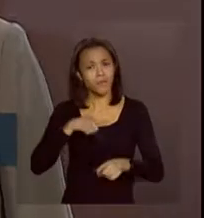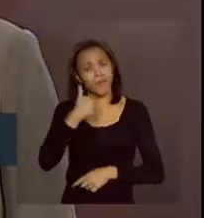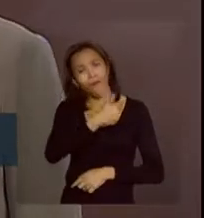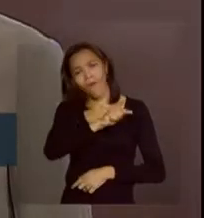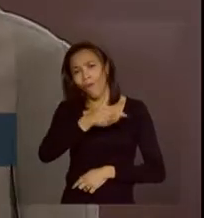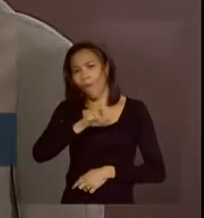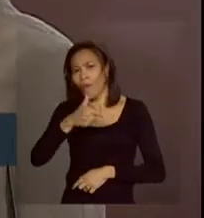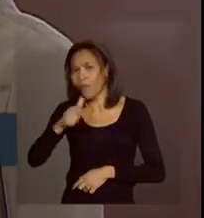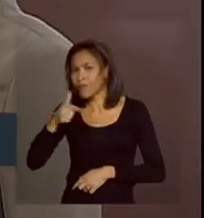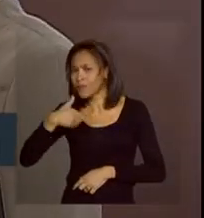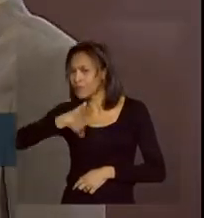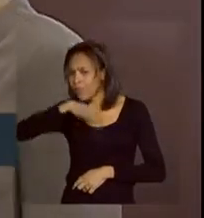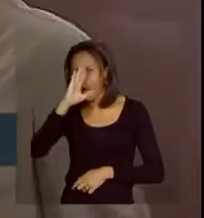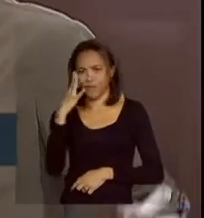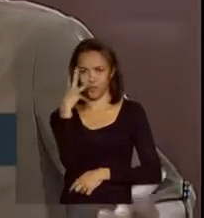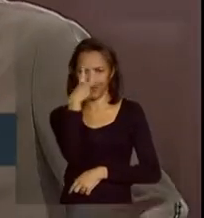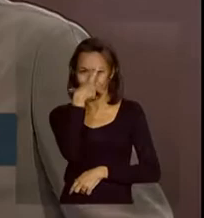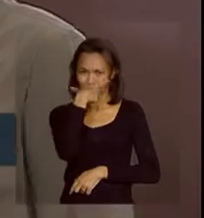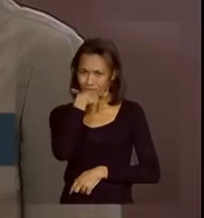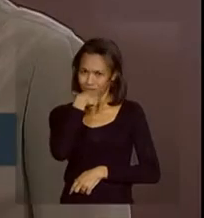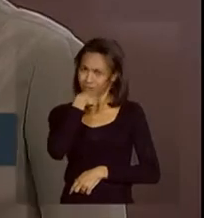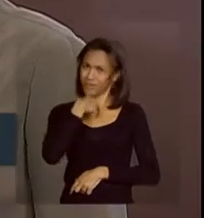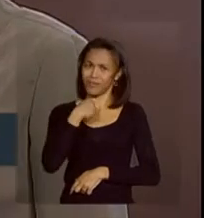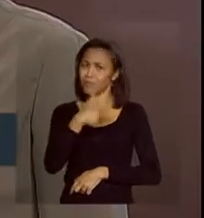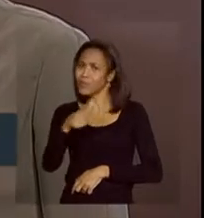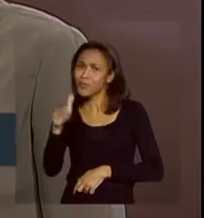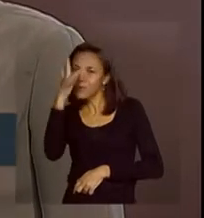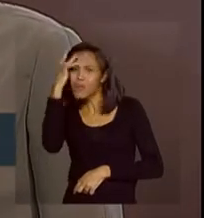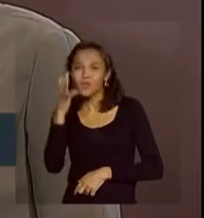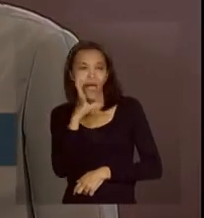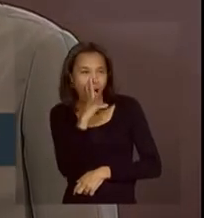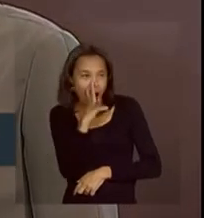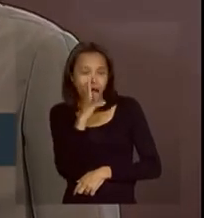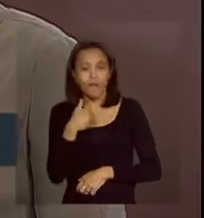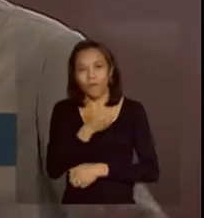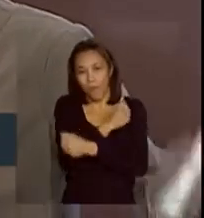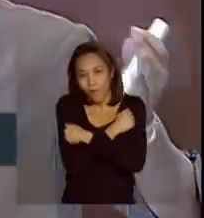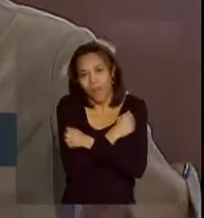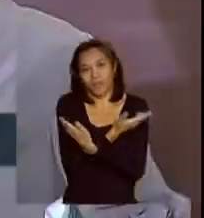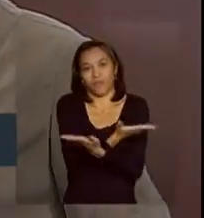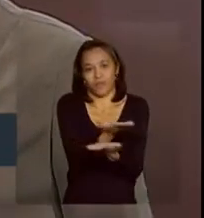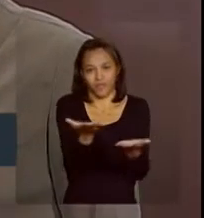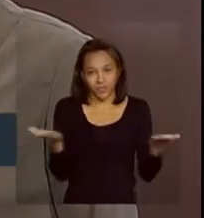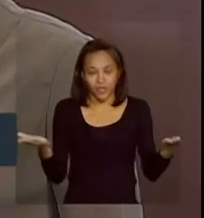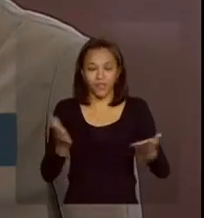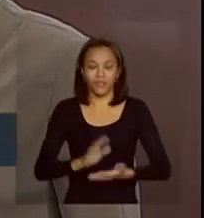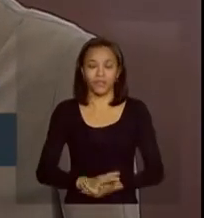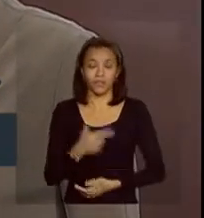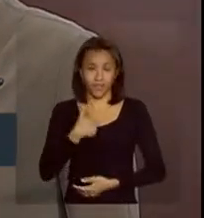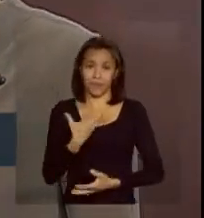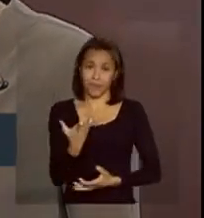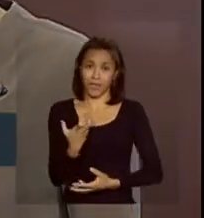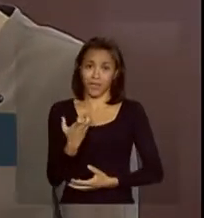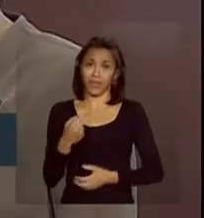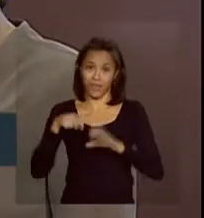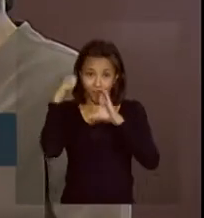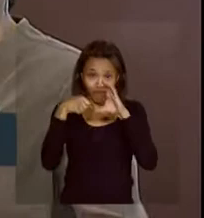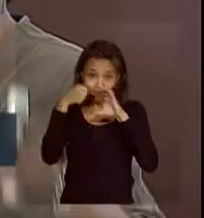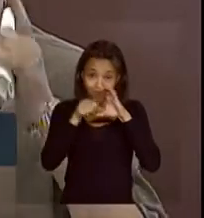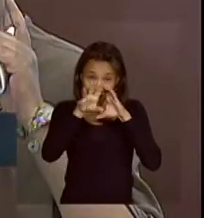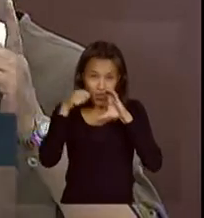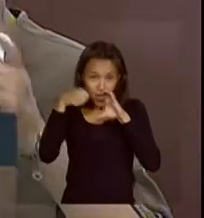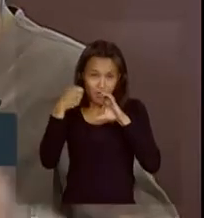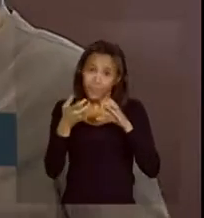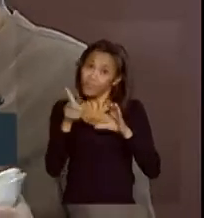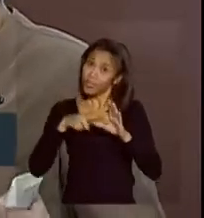tão ou mais bonitas para muitas outras pessoas um abraço para vocês e eu queria que empresta